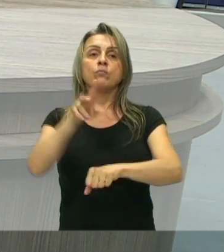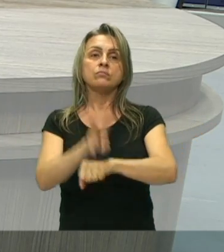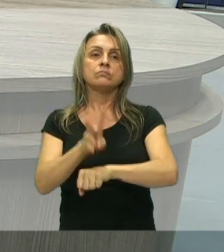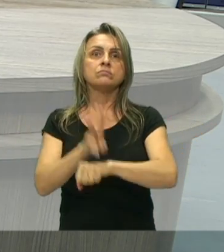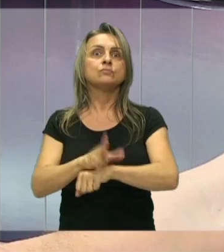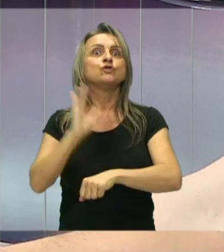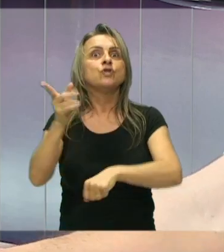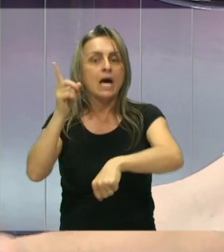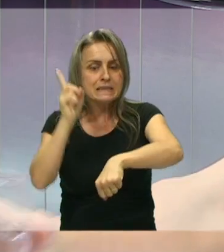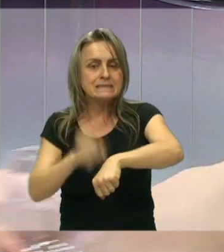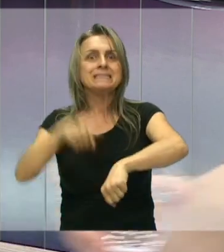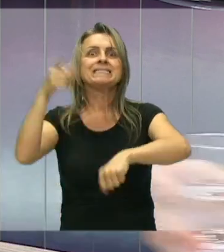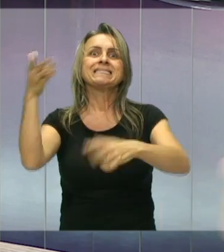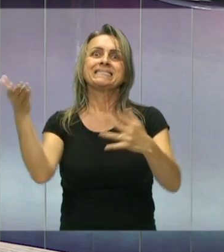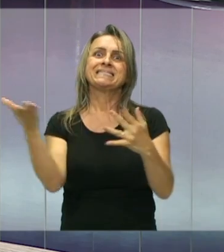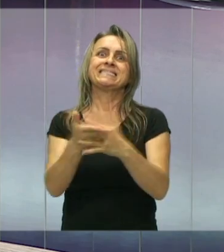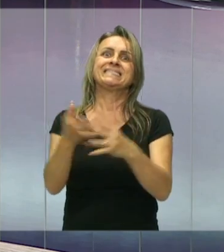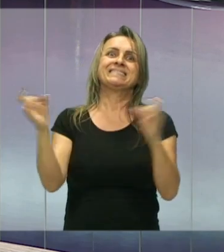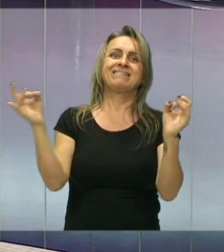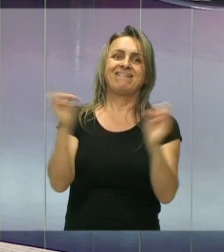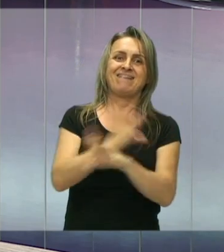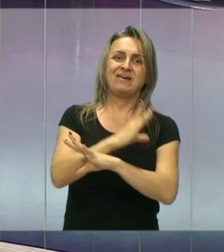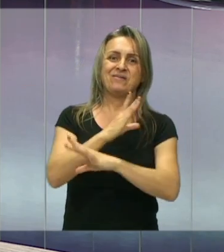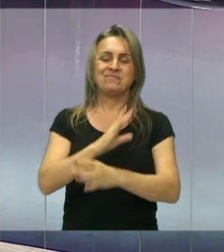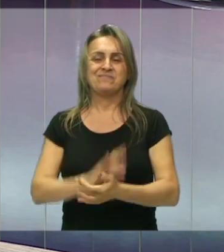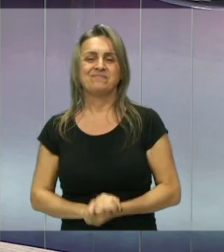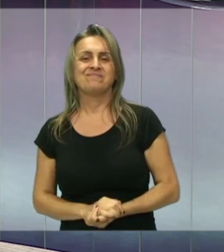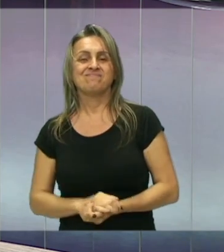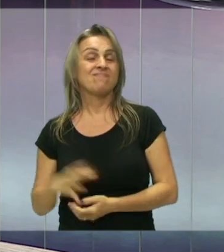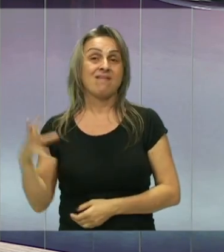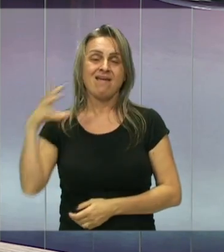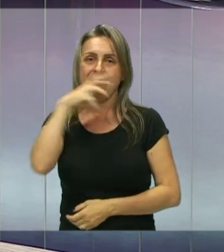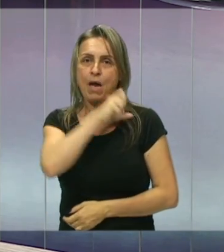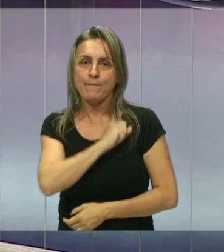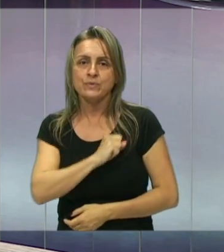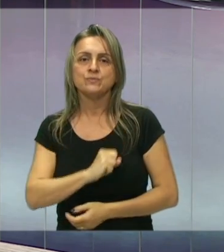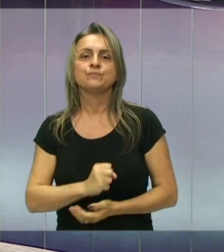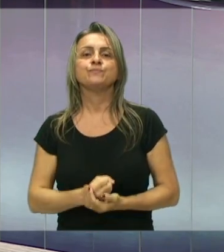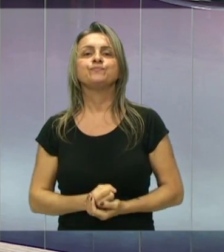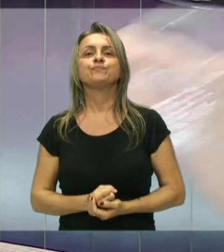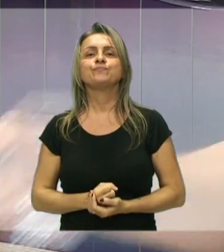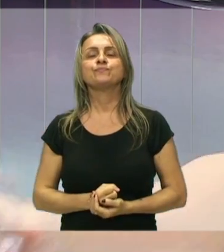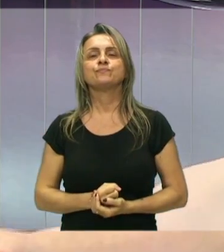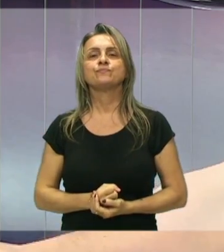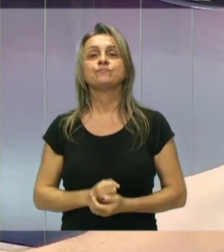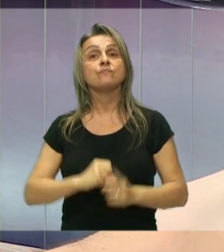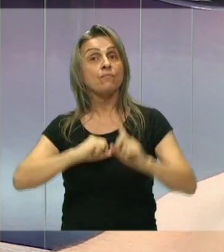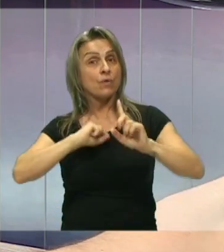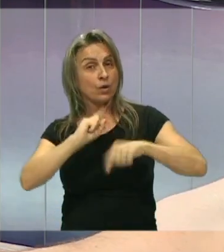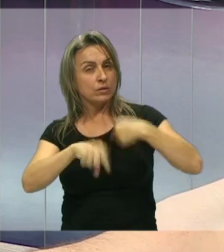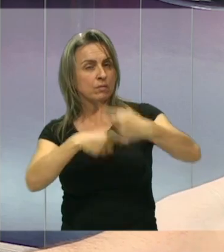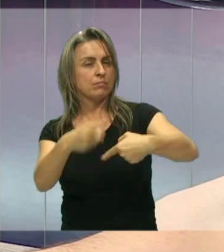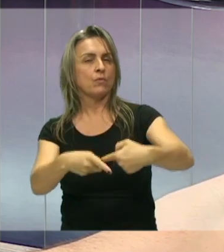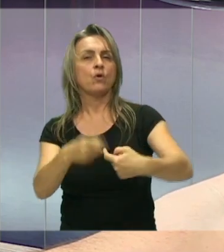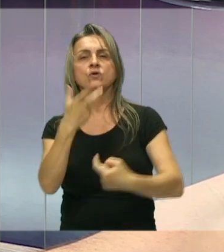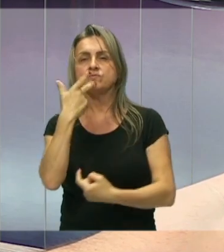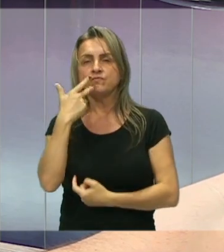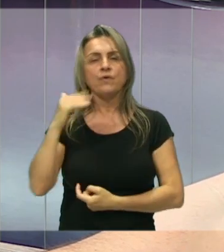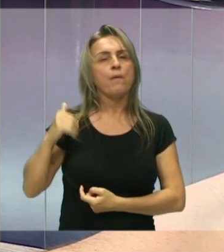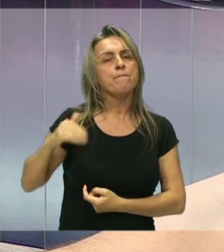nosso tempo de novo aqui. Passa voando. Pessoal, no próximo bloco a gente fala um pouco mais sobre